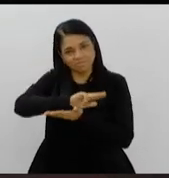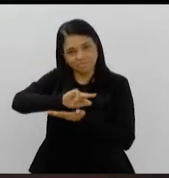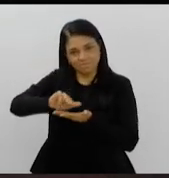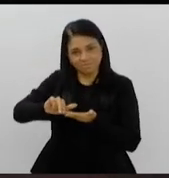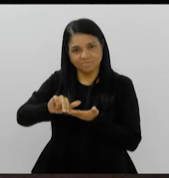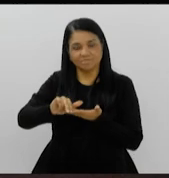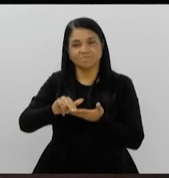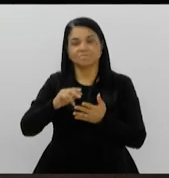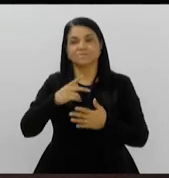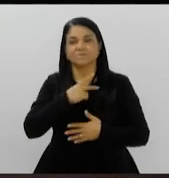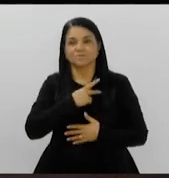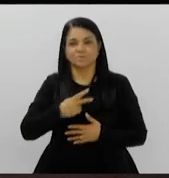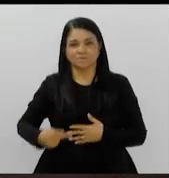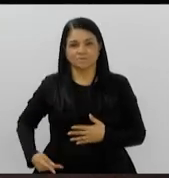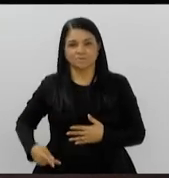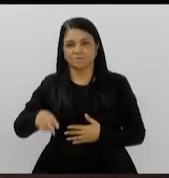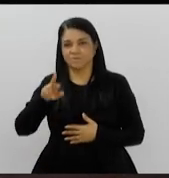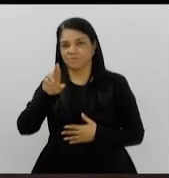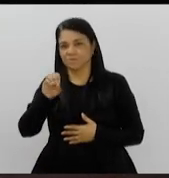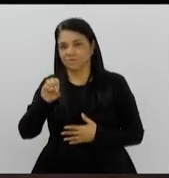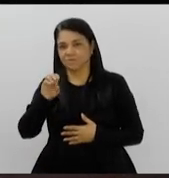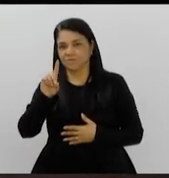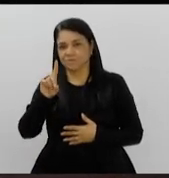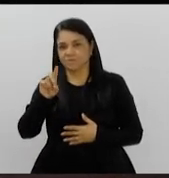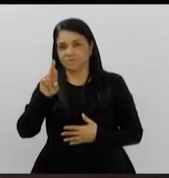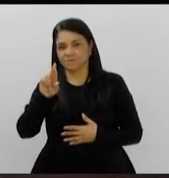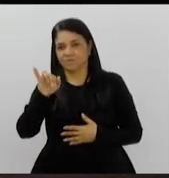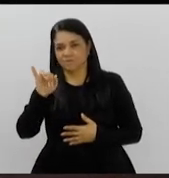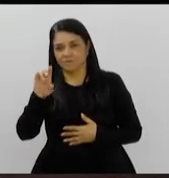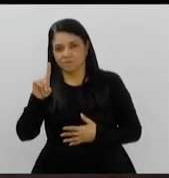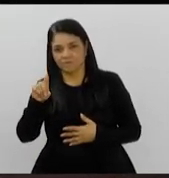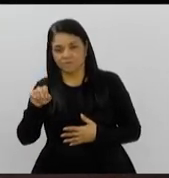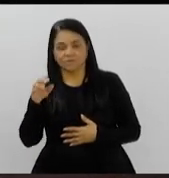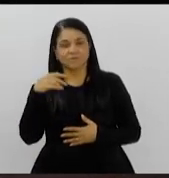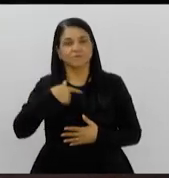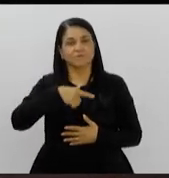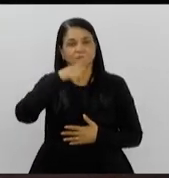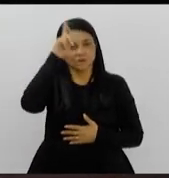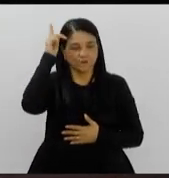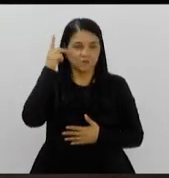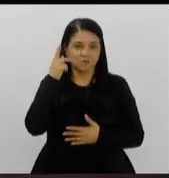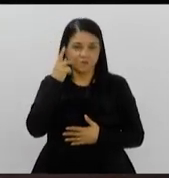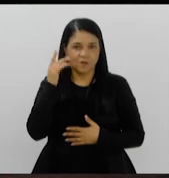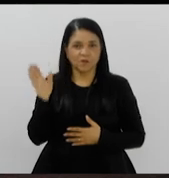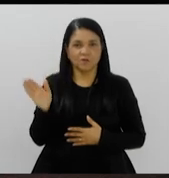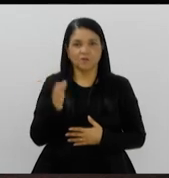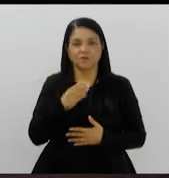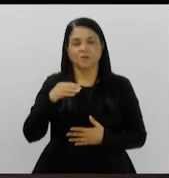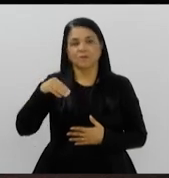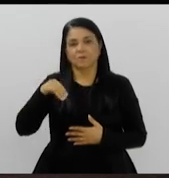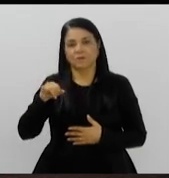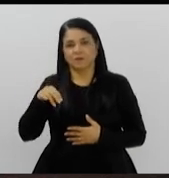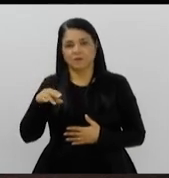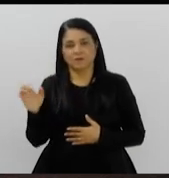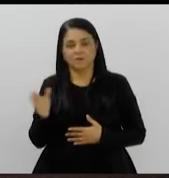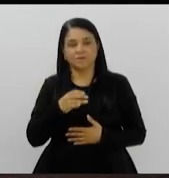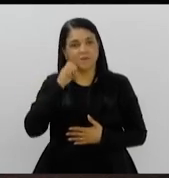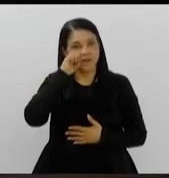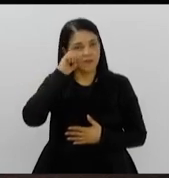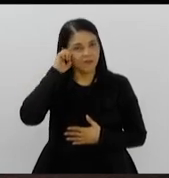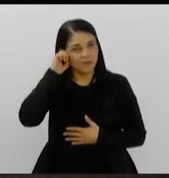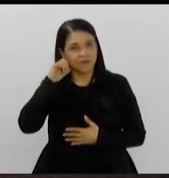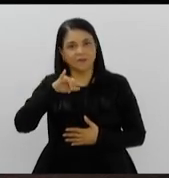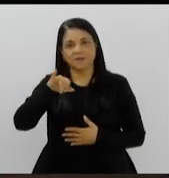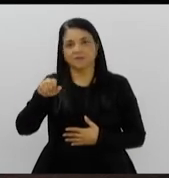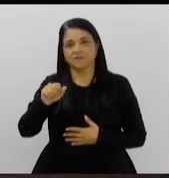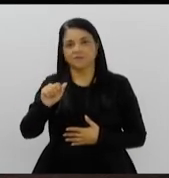do nosso presidente, Rodrigo Bacelar, do Luiz Paulo, do Carlos Mink, do Jari Oliveira, da Élica Takimoto, do